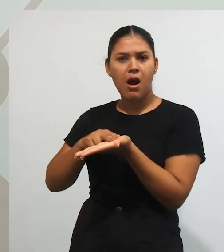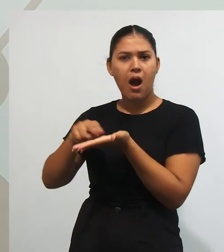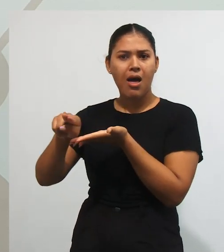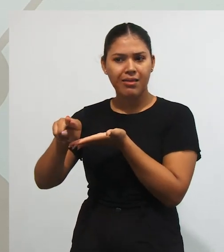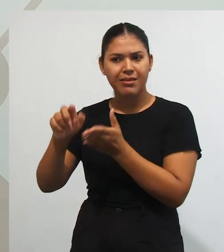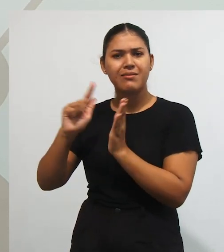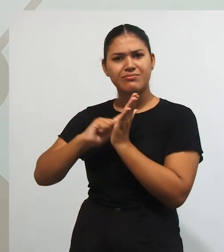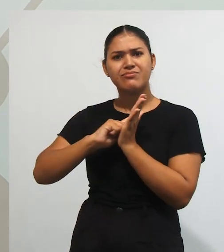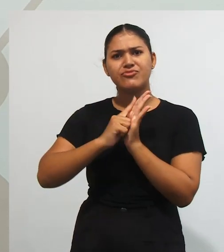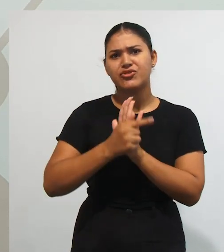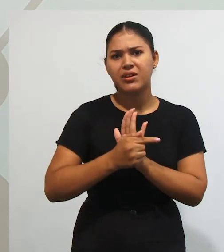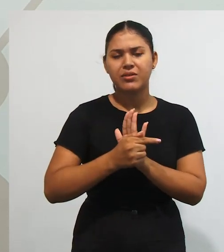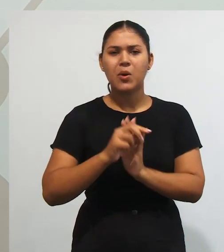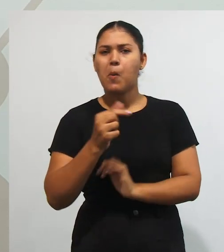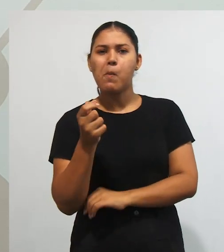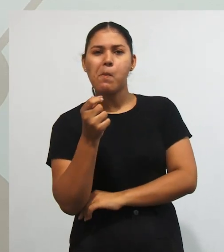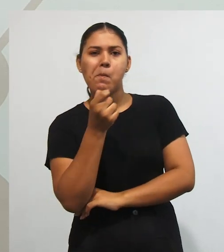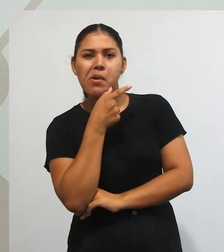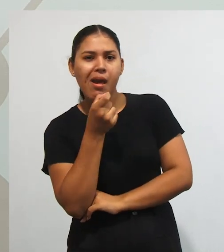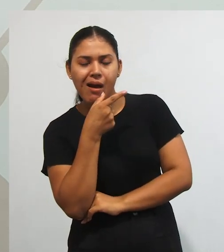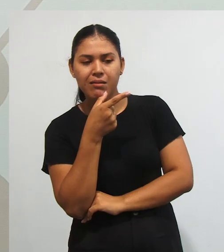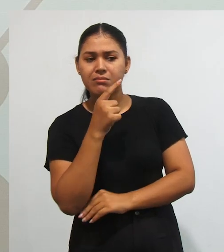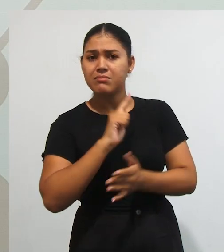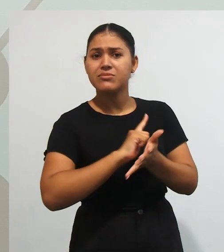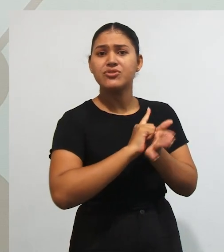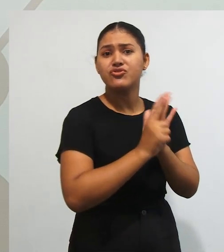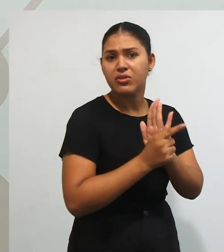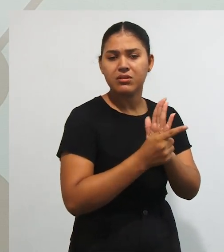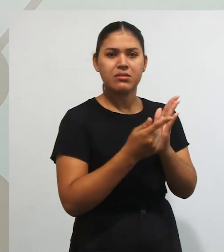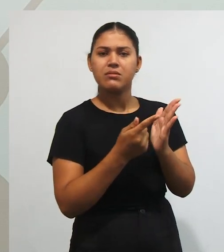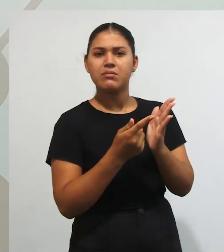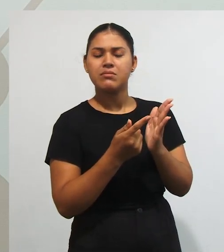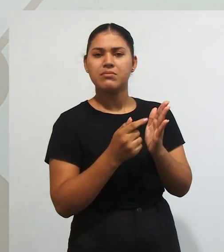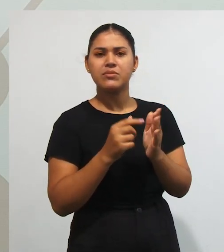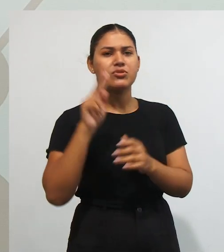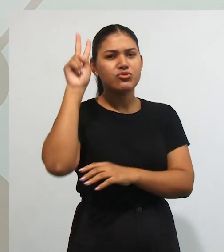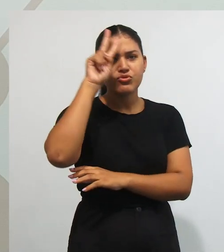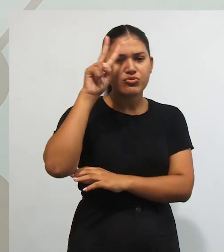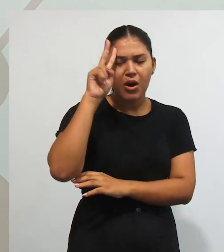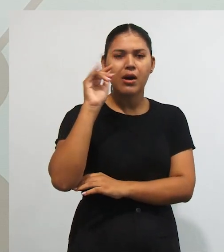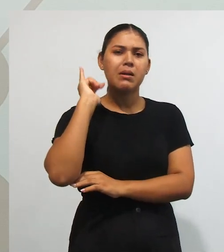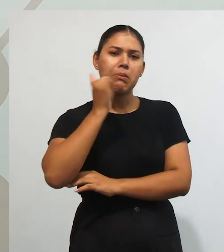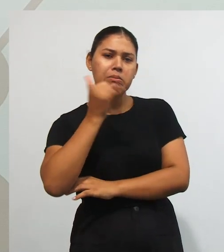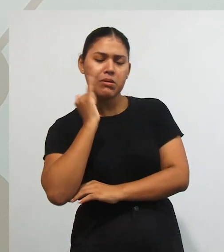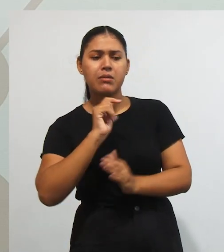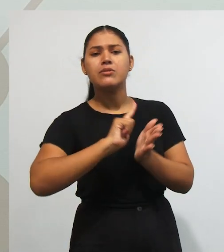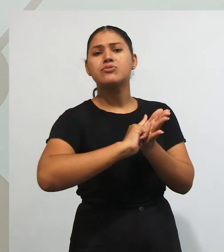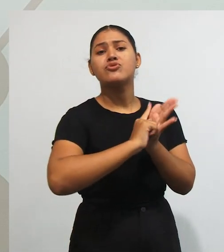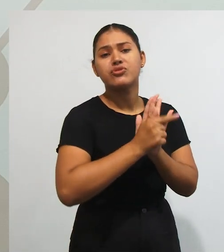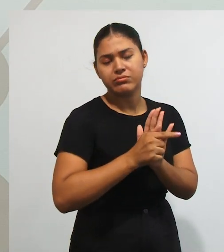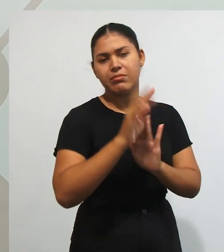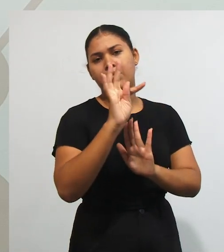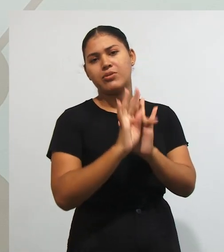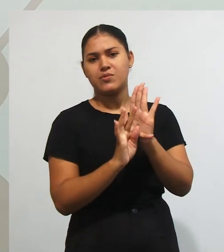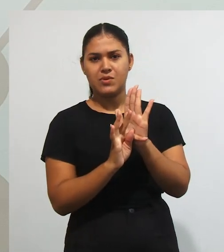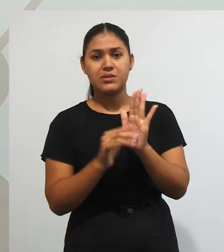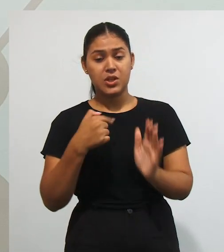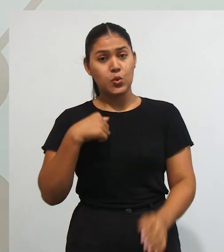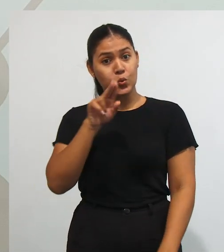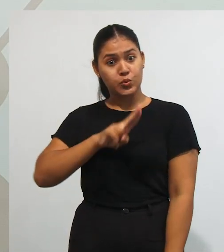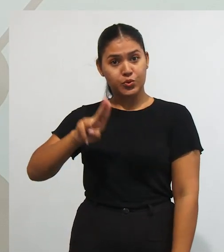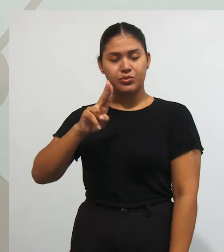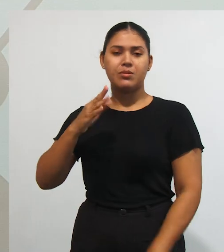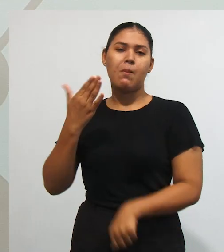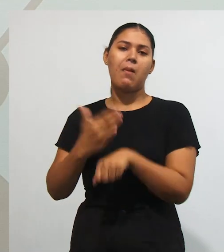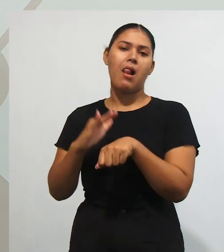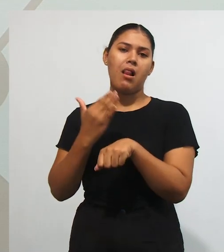letra musical, se eu conto uma piada, eu estou fazendo uso da língua a partir das minhas necessidades sociais, né? Por isso que